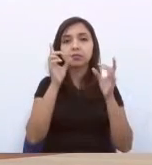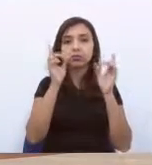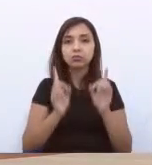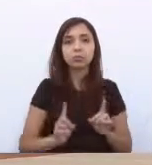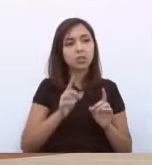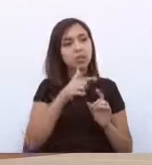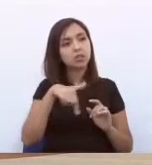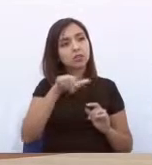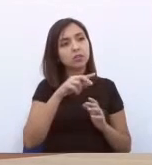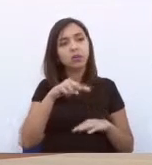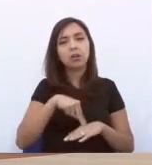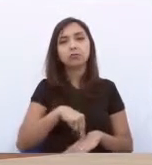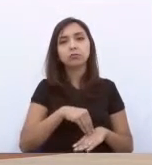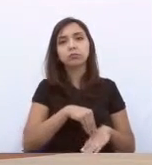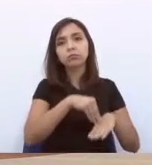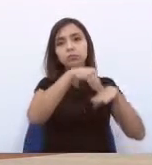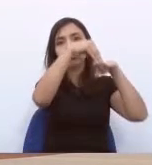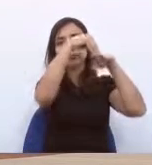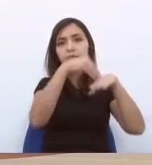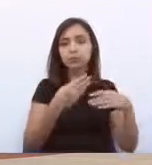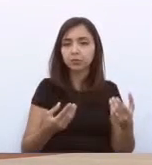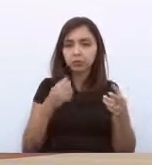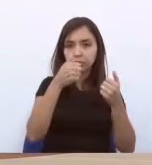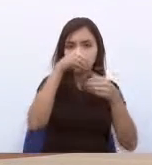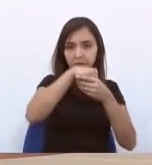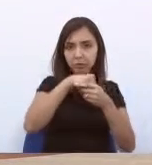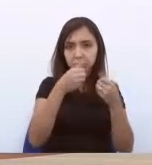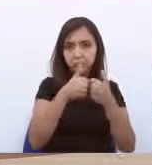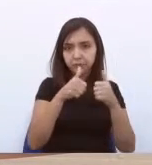usar o elevador que tem nos ônibus.